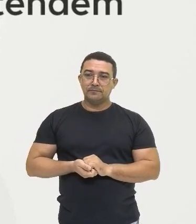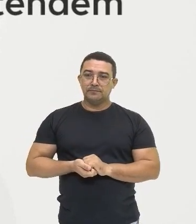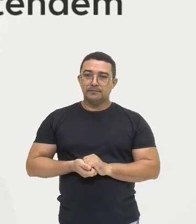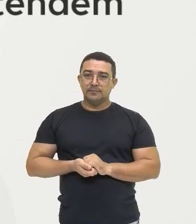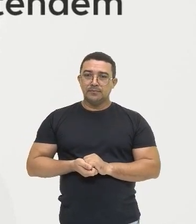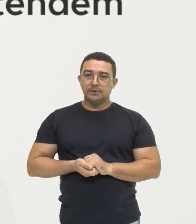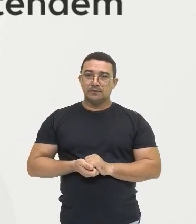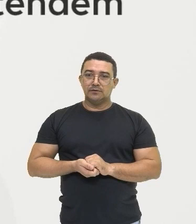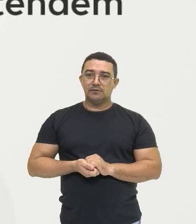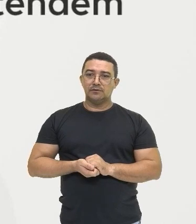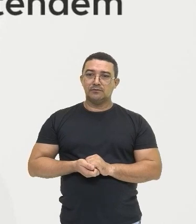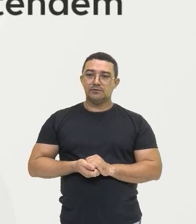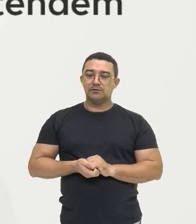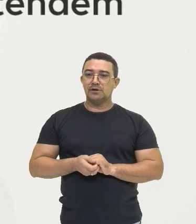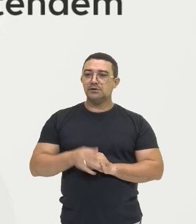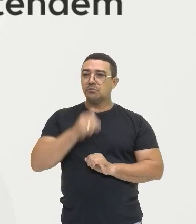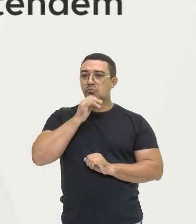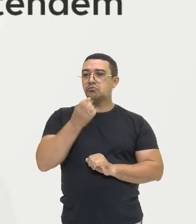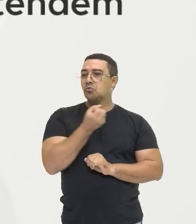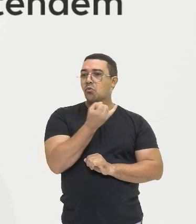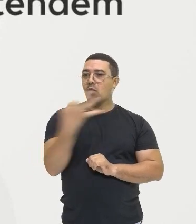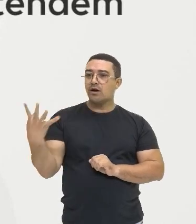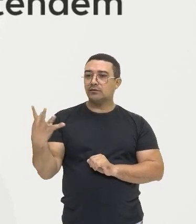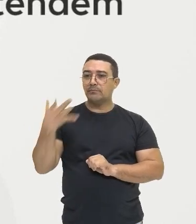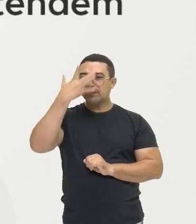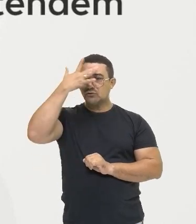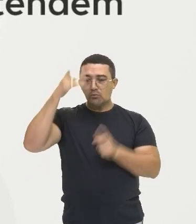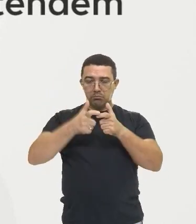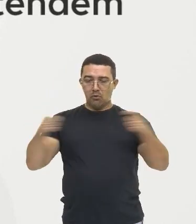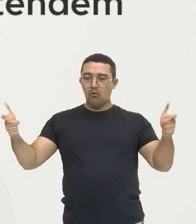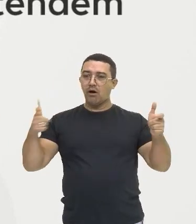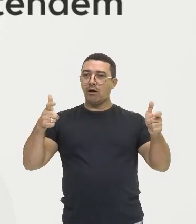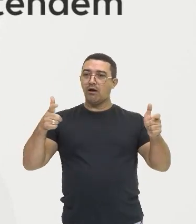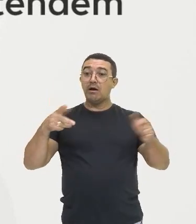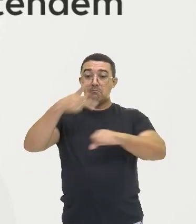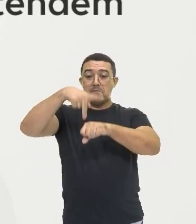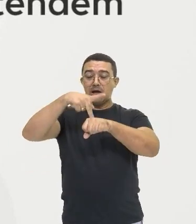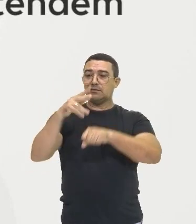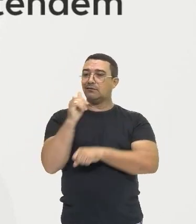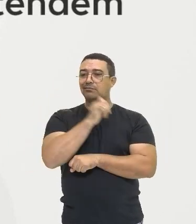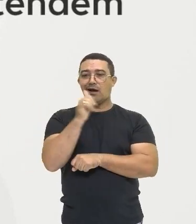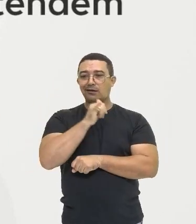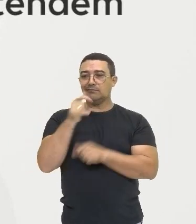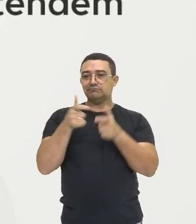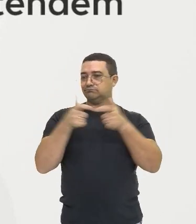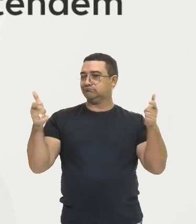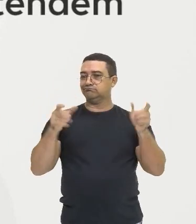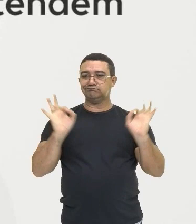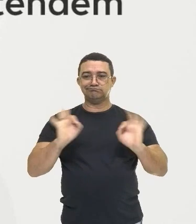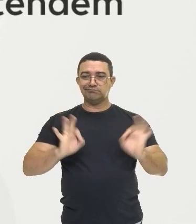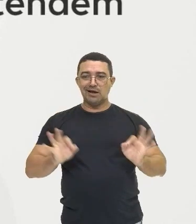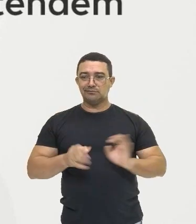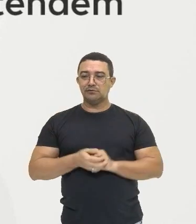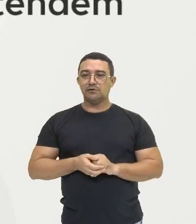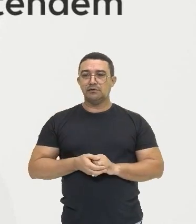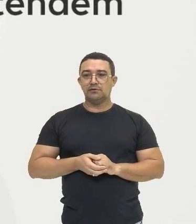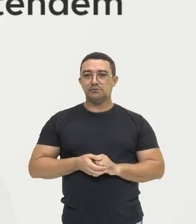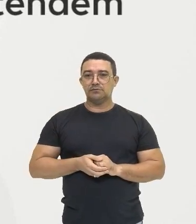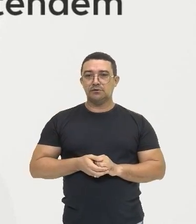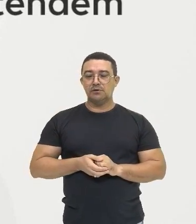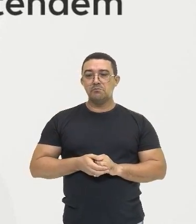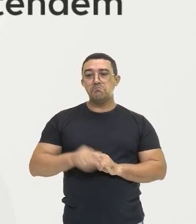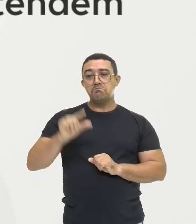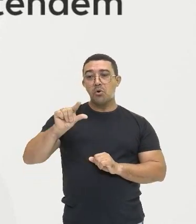o quantitativo populacional não cresce, tá bom? Em decorrência da gente ter baixas taxas de natalidade, tá